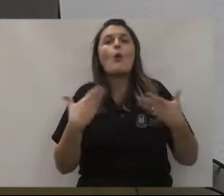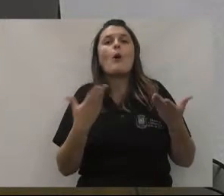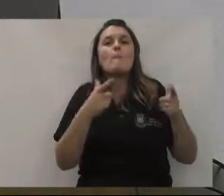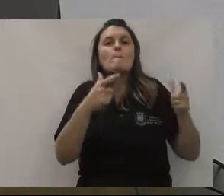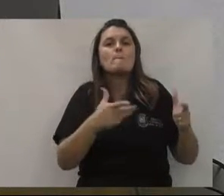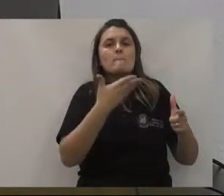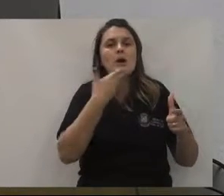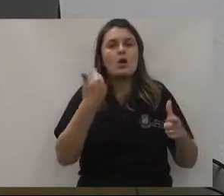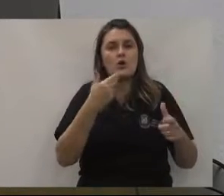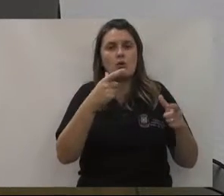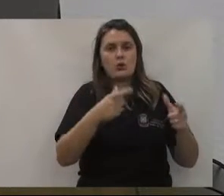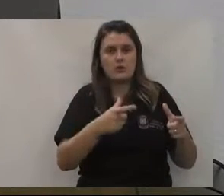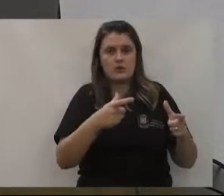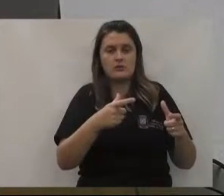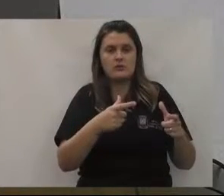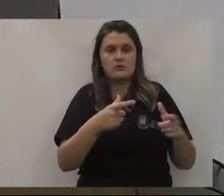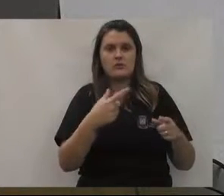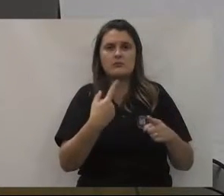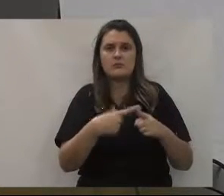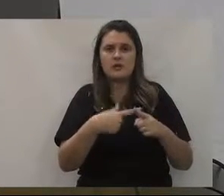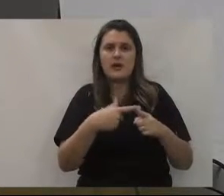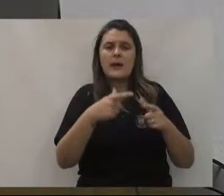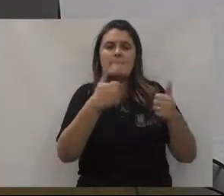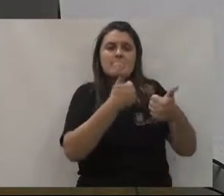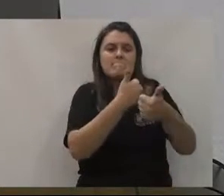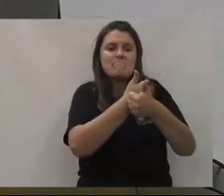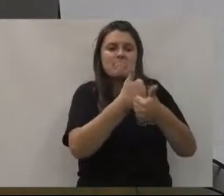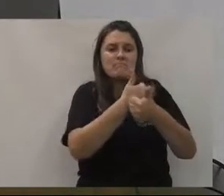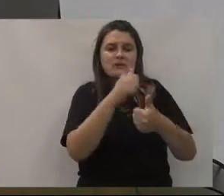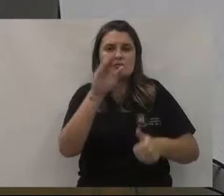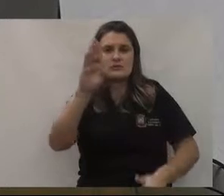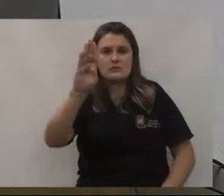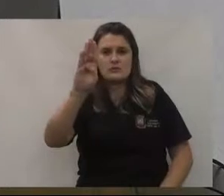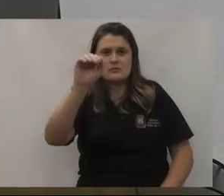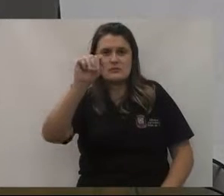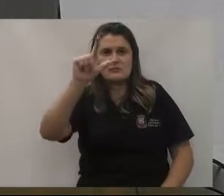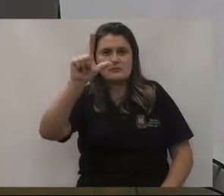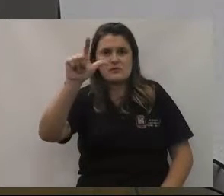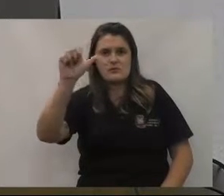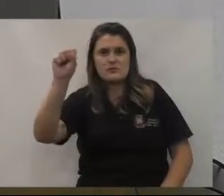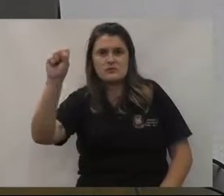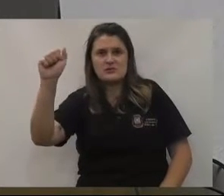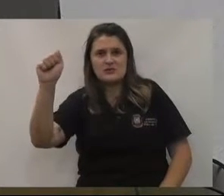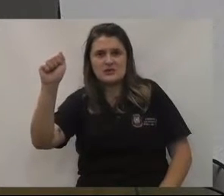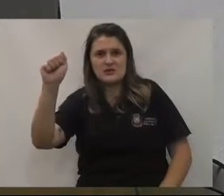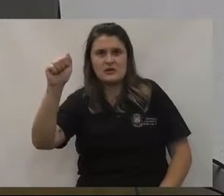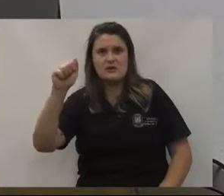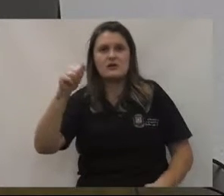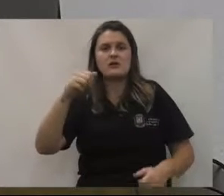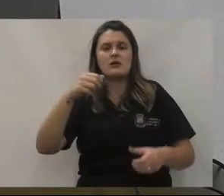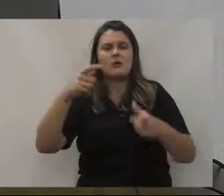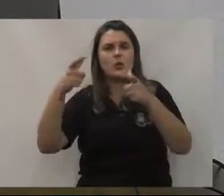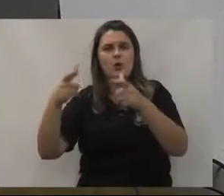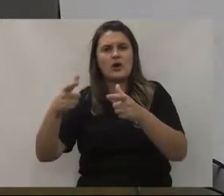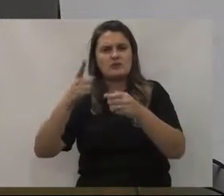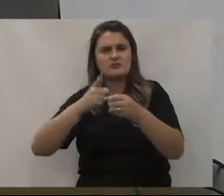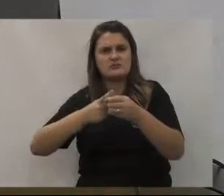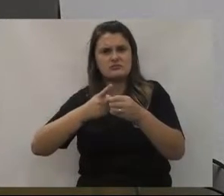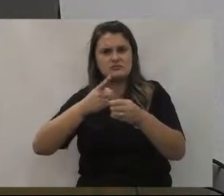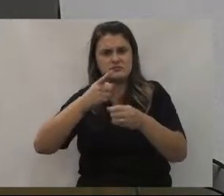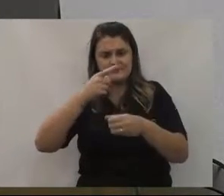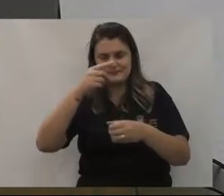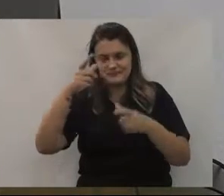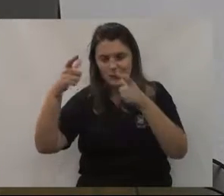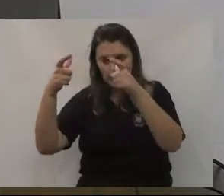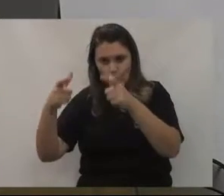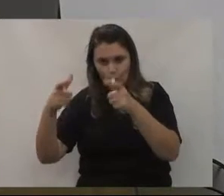ele é ali na balsa, quem conhece lá, na balsa de Porto Almeida, ali na área de Porto Almeida. Abre um